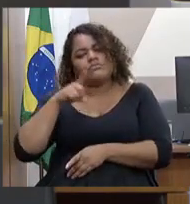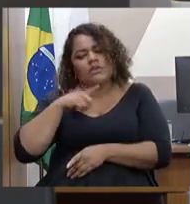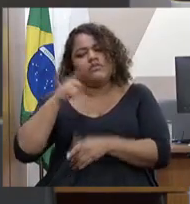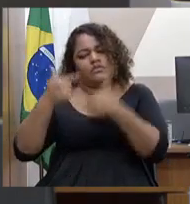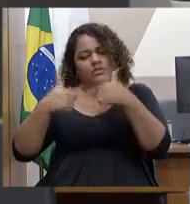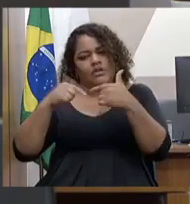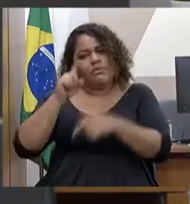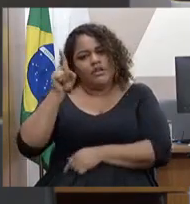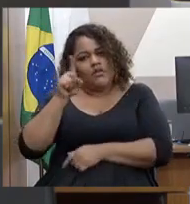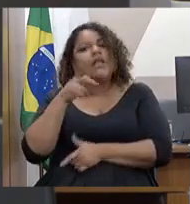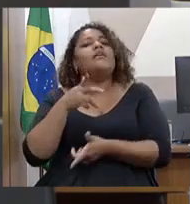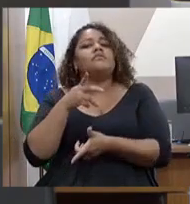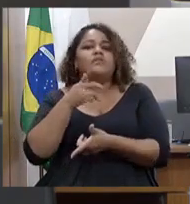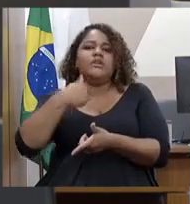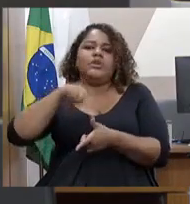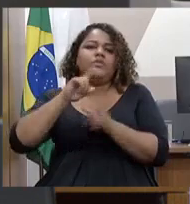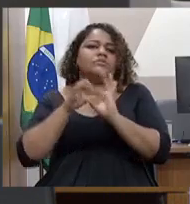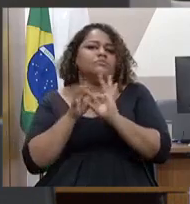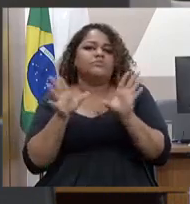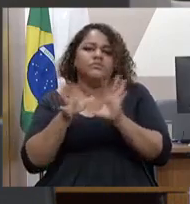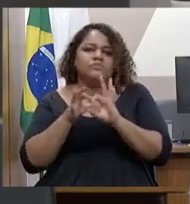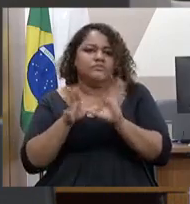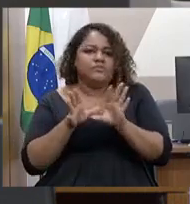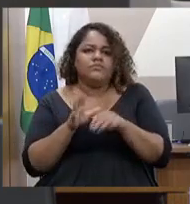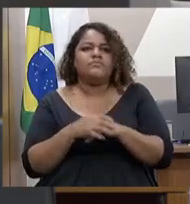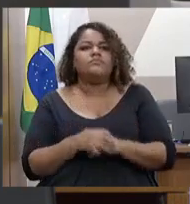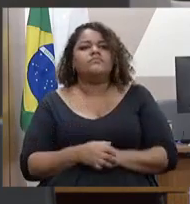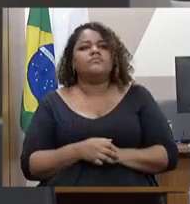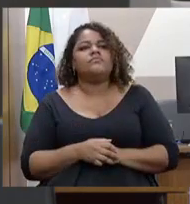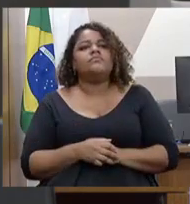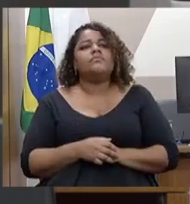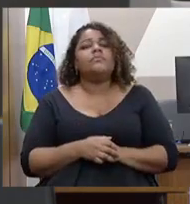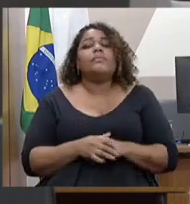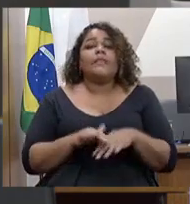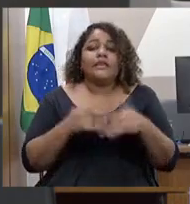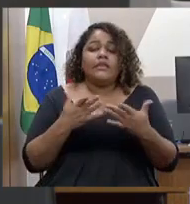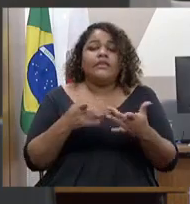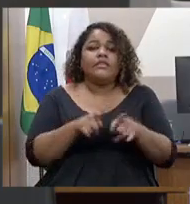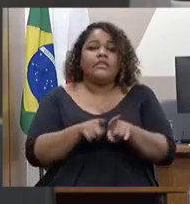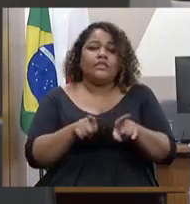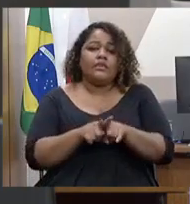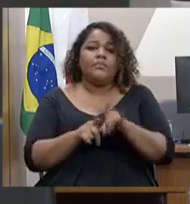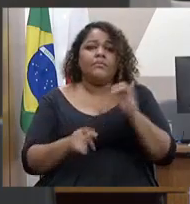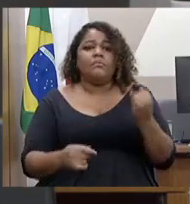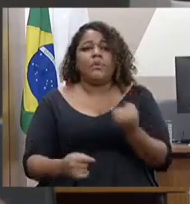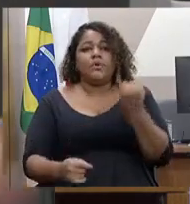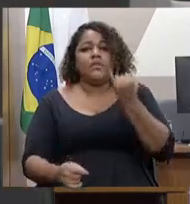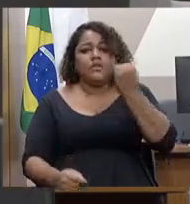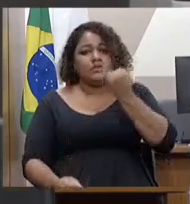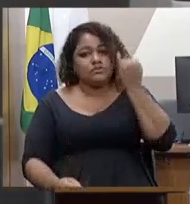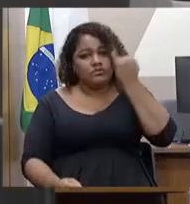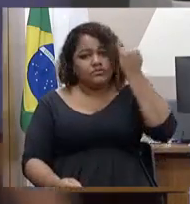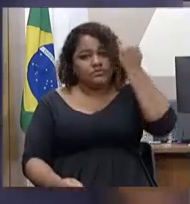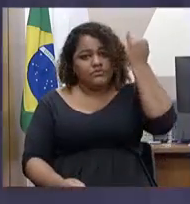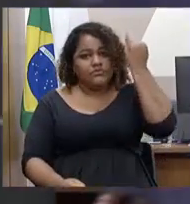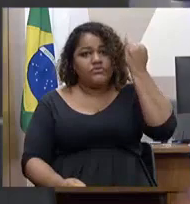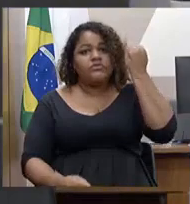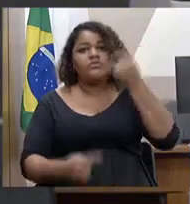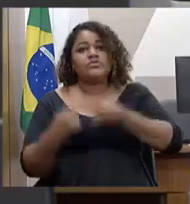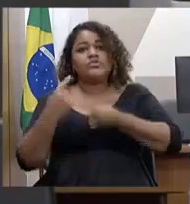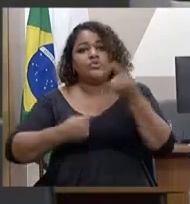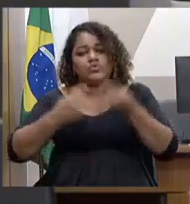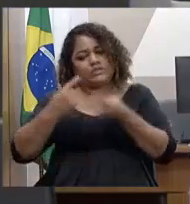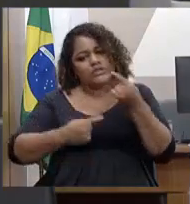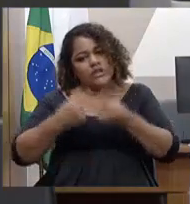e moringa exatamente e eu acho também muito importante essa discussão junto com a